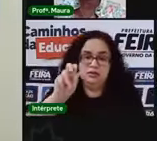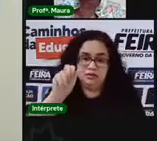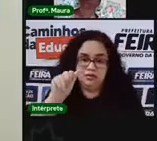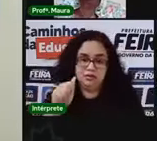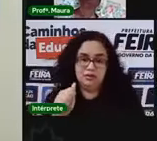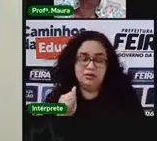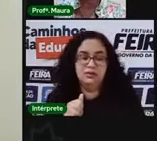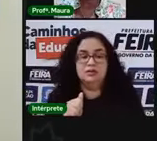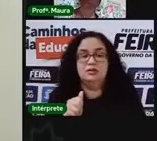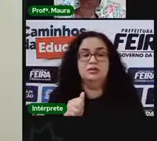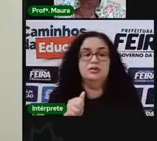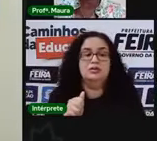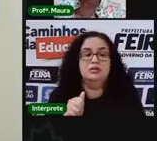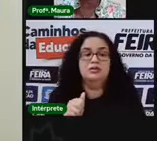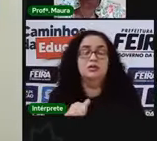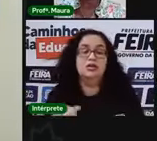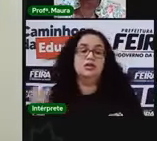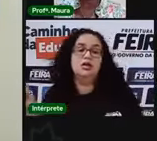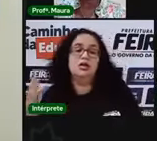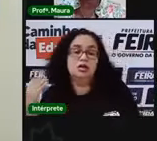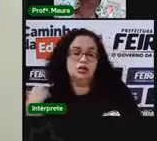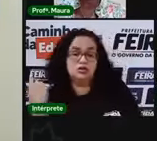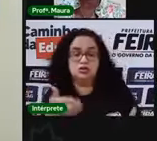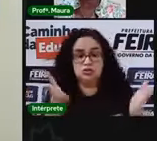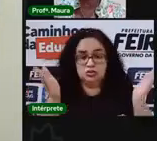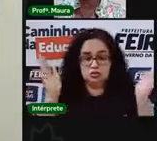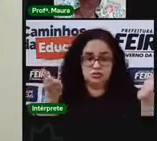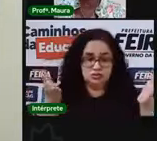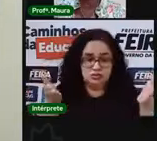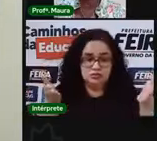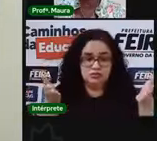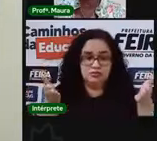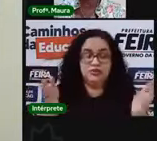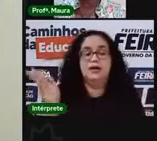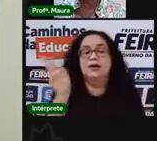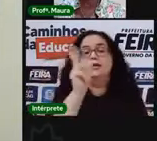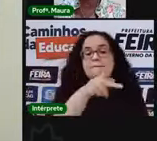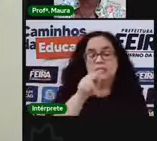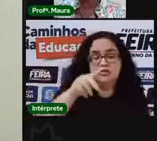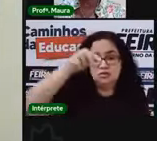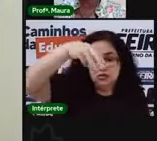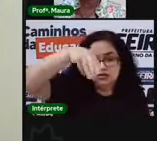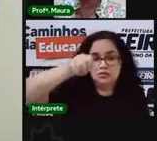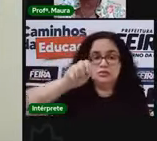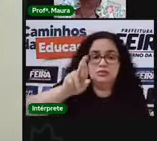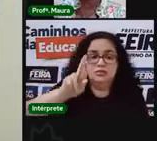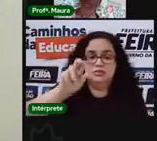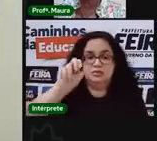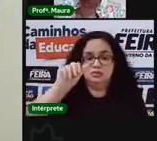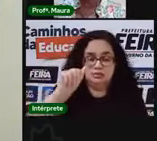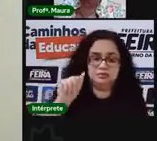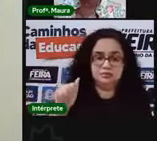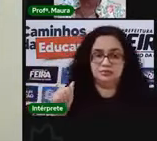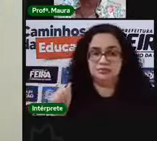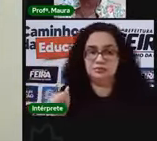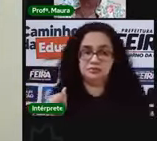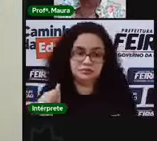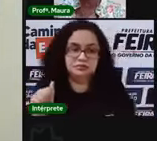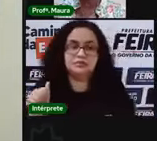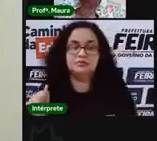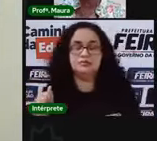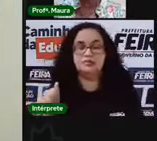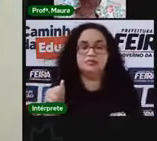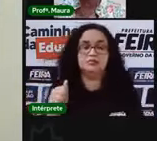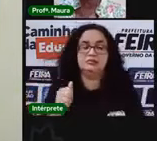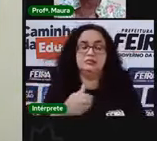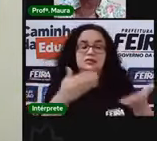bem aqui para esse nosso momento de hoje. Então, professora Maura, é com